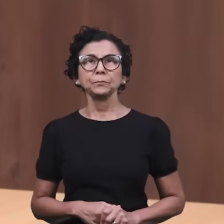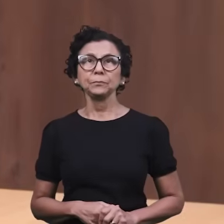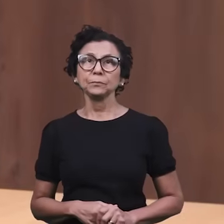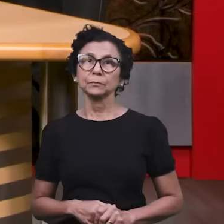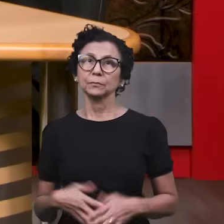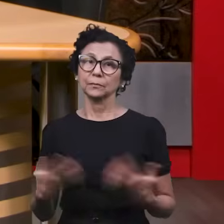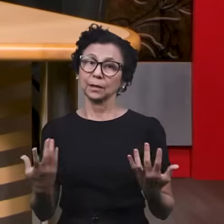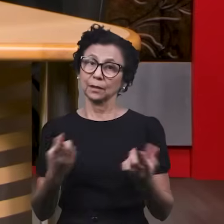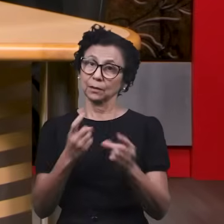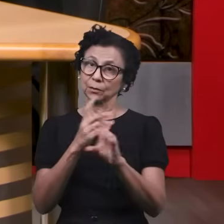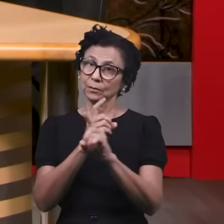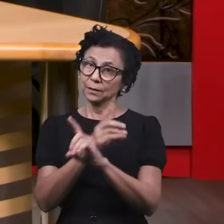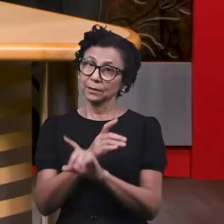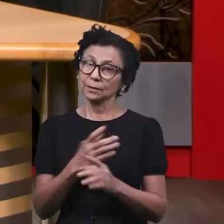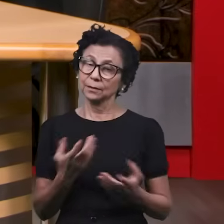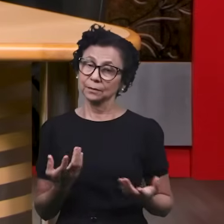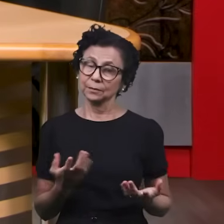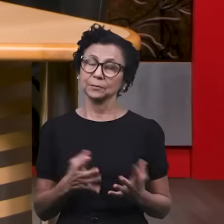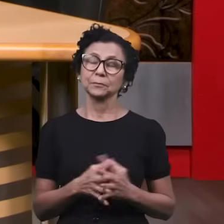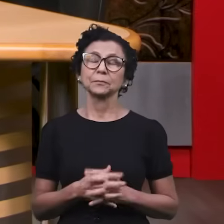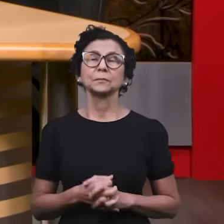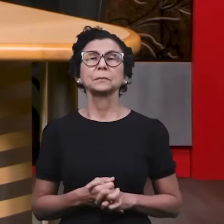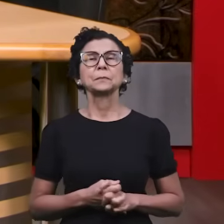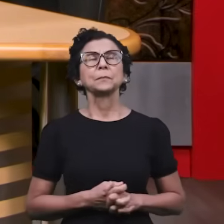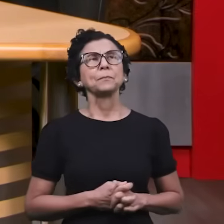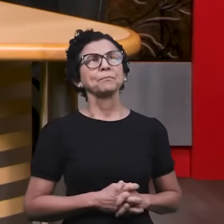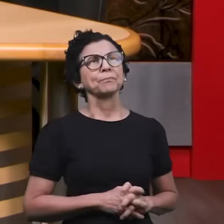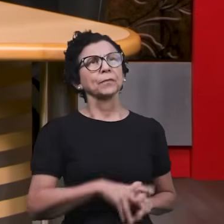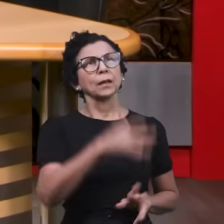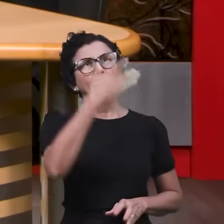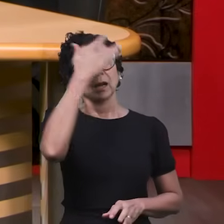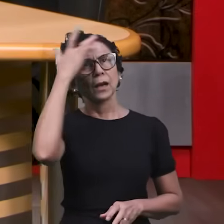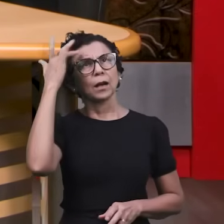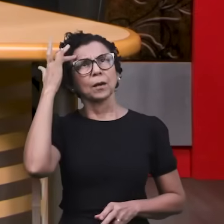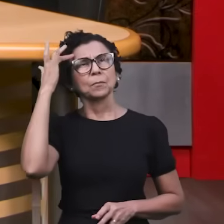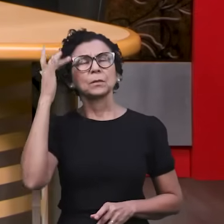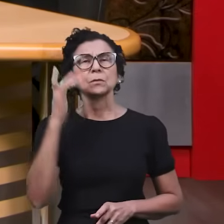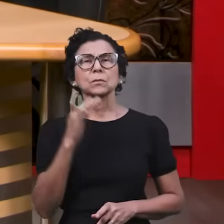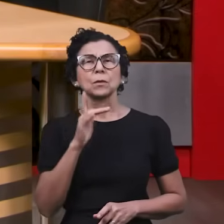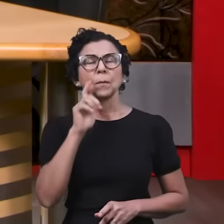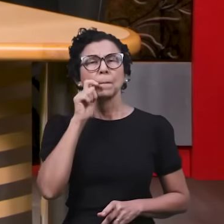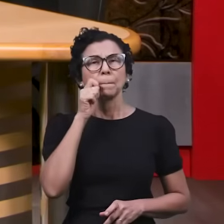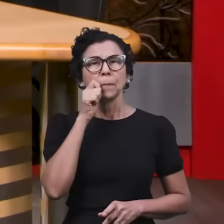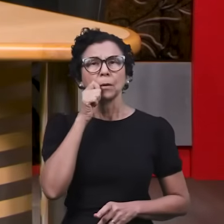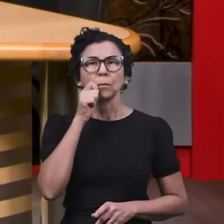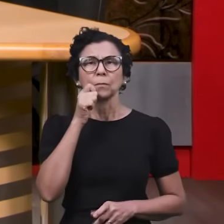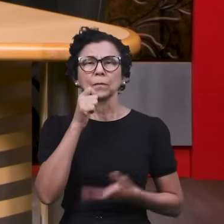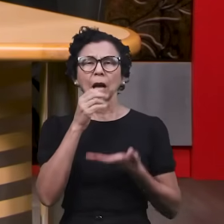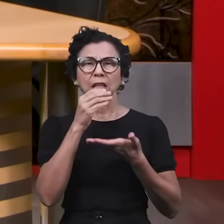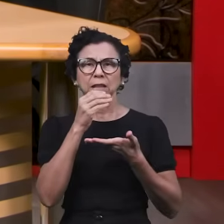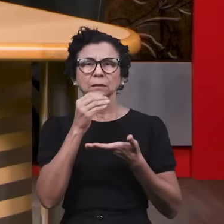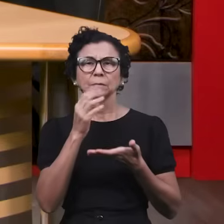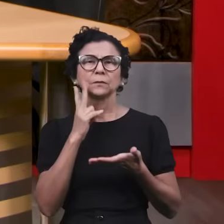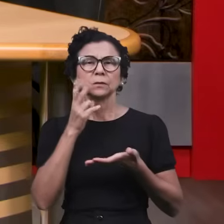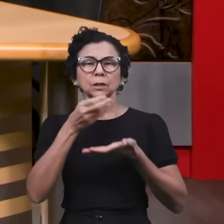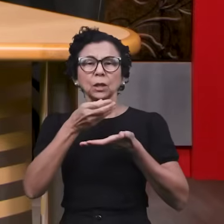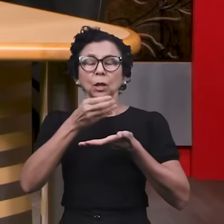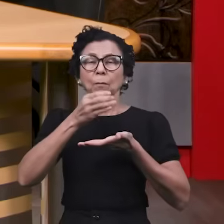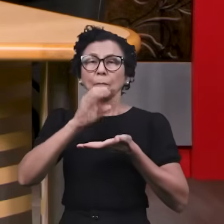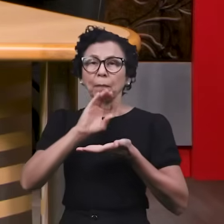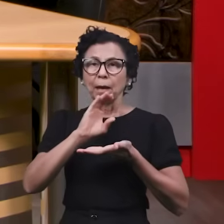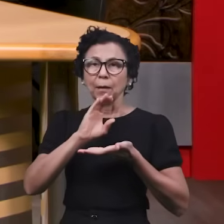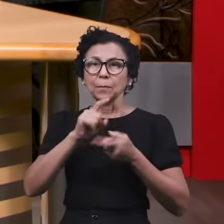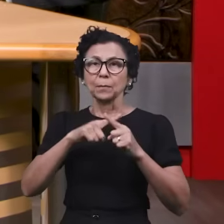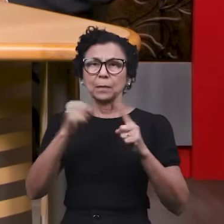doutrina. É doutrina, claro. Doutrina. Quem come e bebe indignamente, examine-se, pois, o homem a si mesmo.